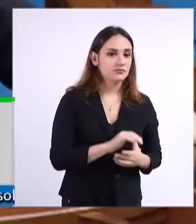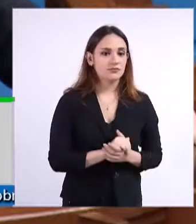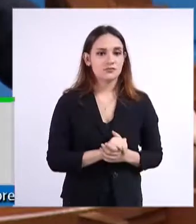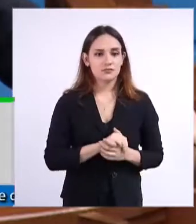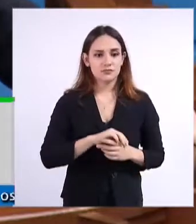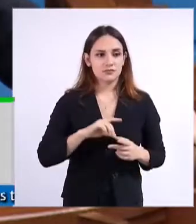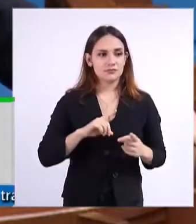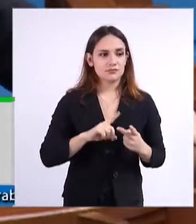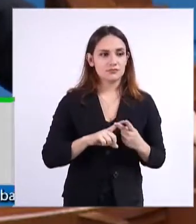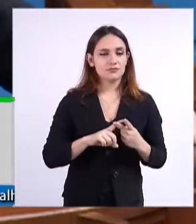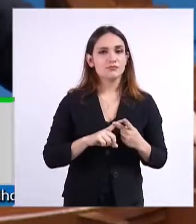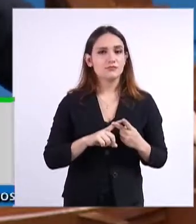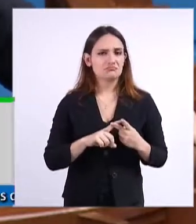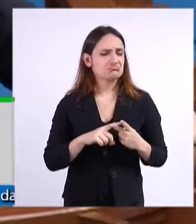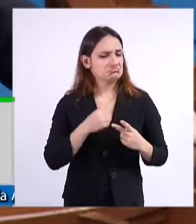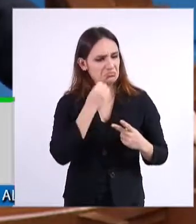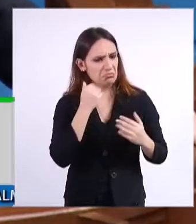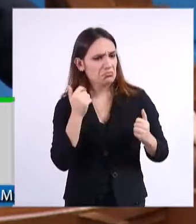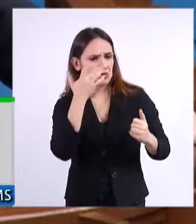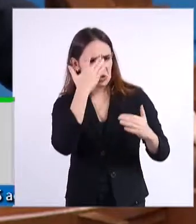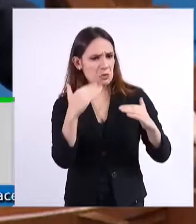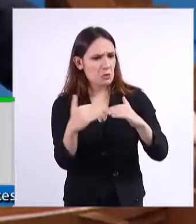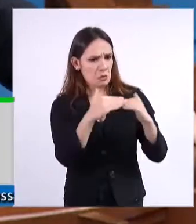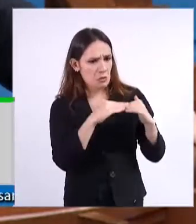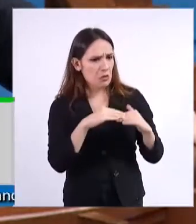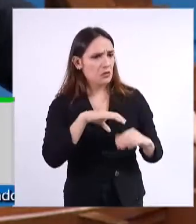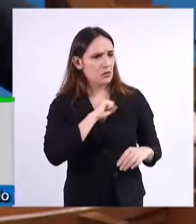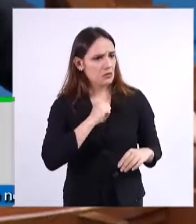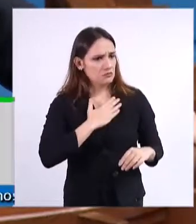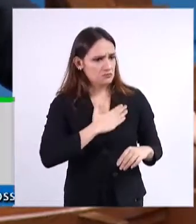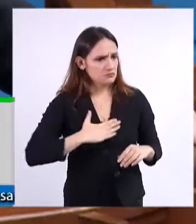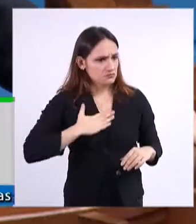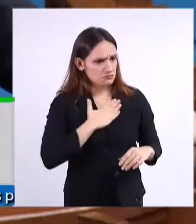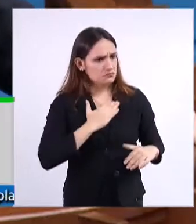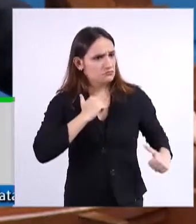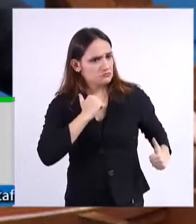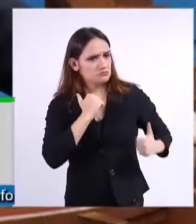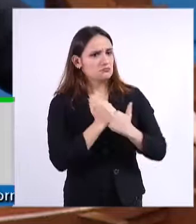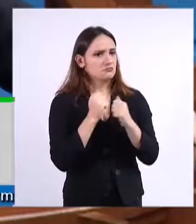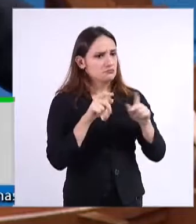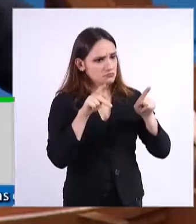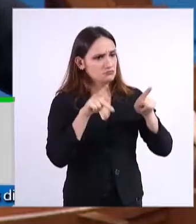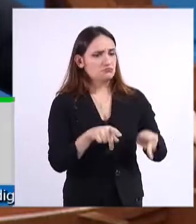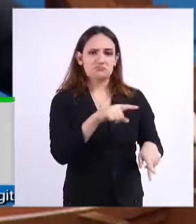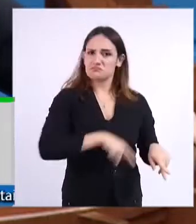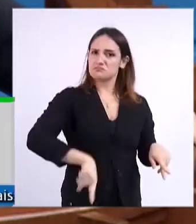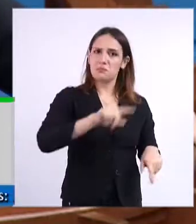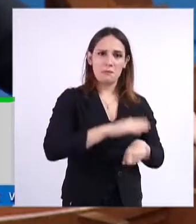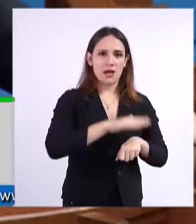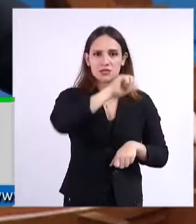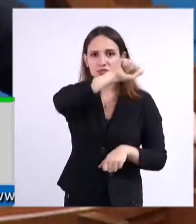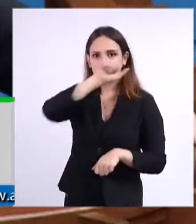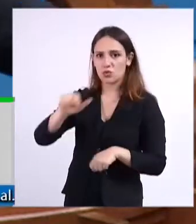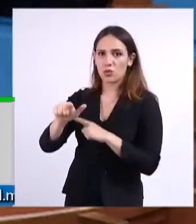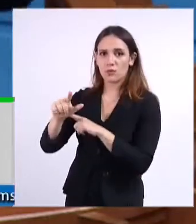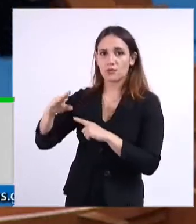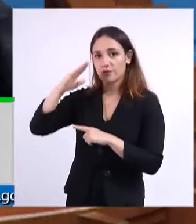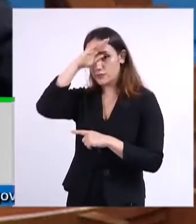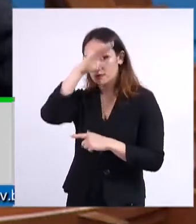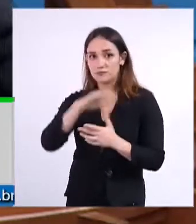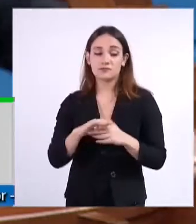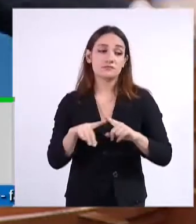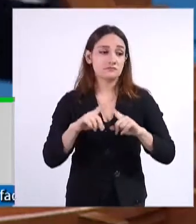de aprovação, né, de apoio popular, uma coisa incrível. Mas foi um